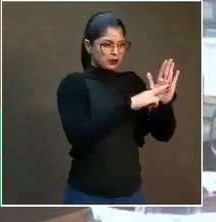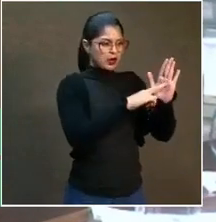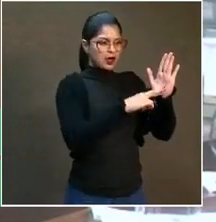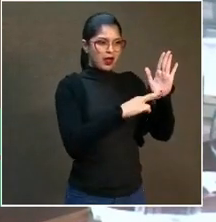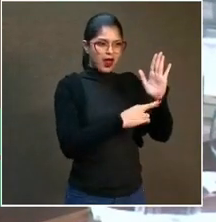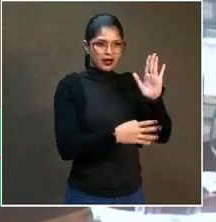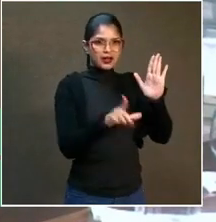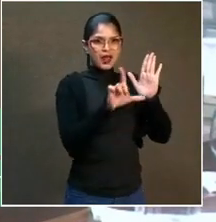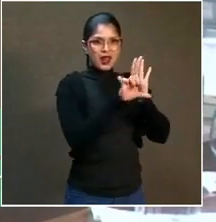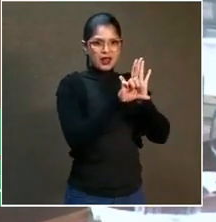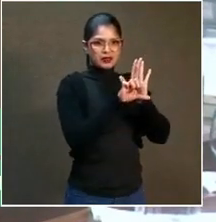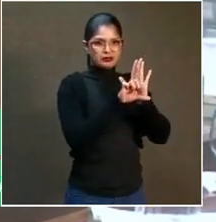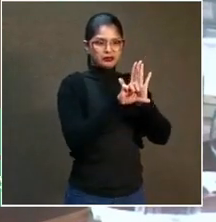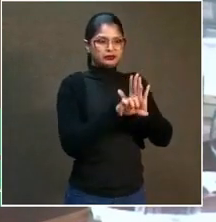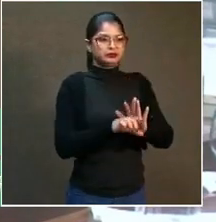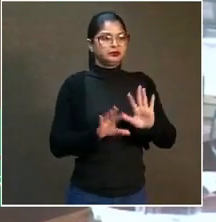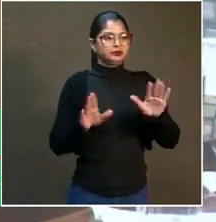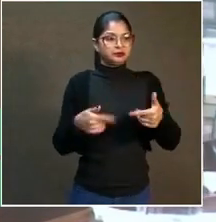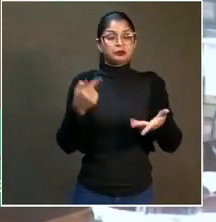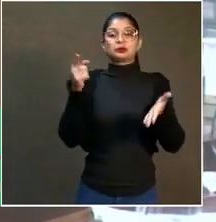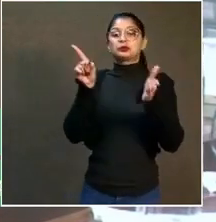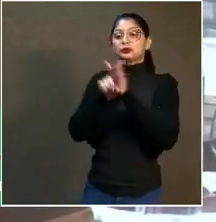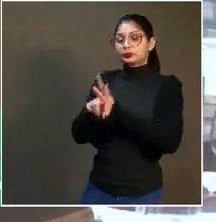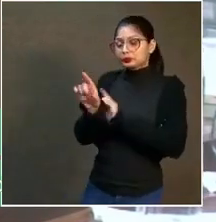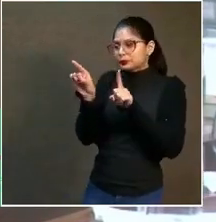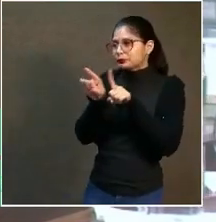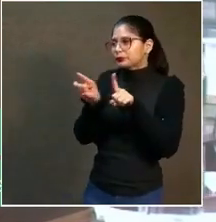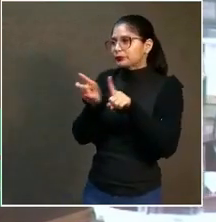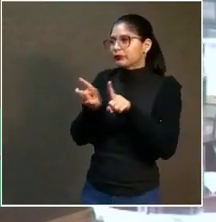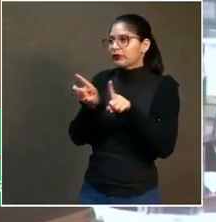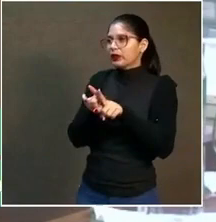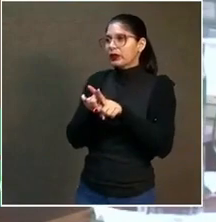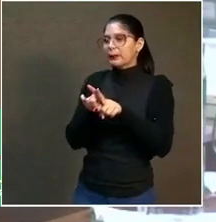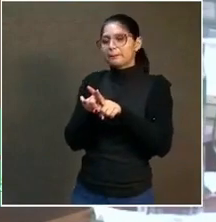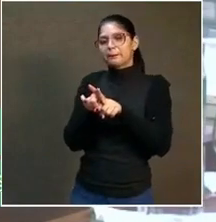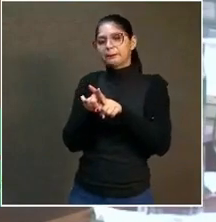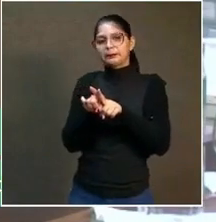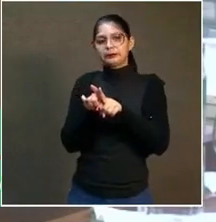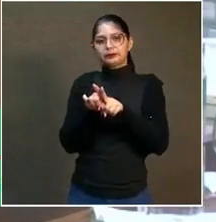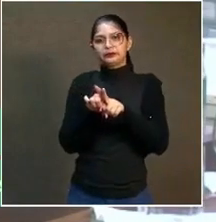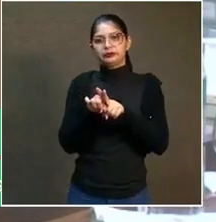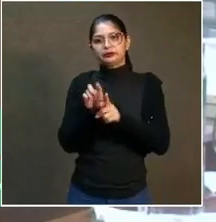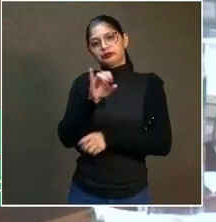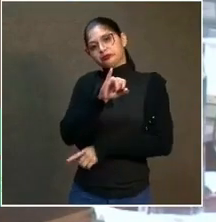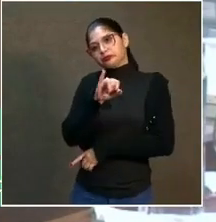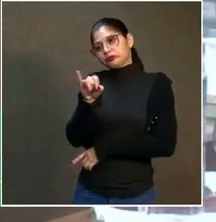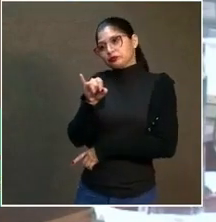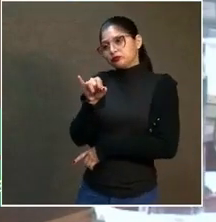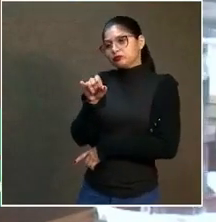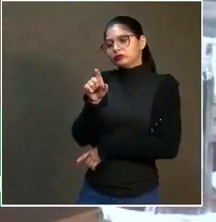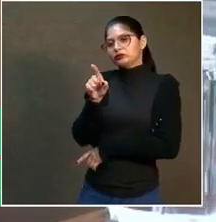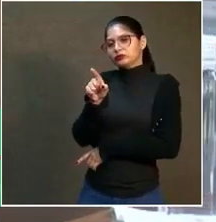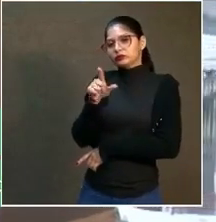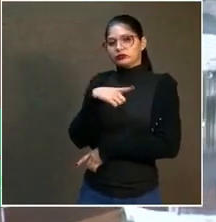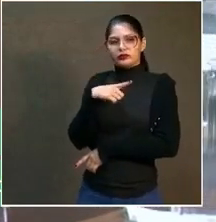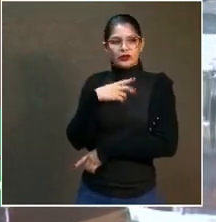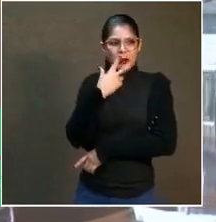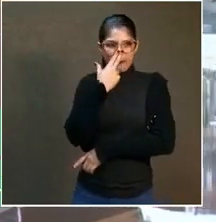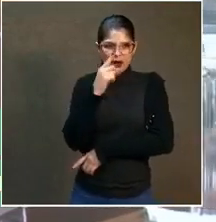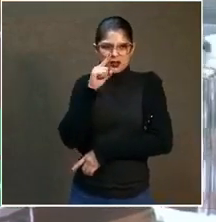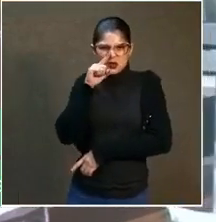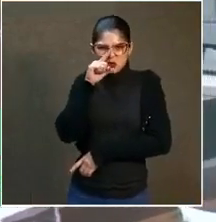condena. Vai ser perguntado também, excelências, se o motivo foi